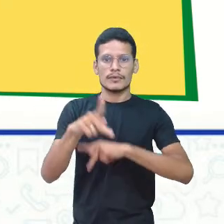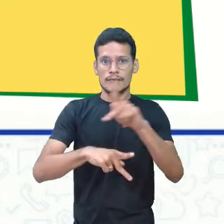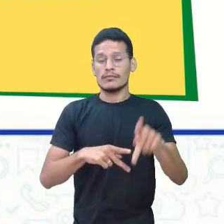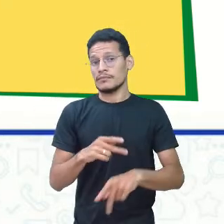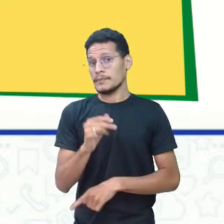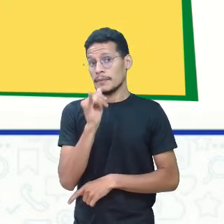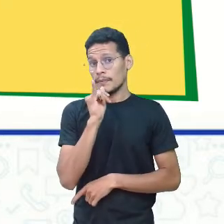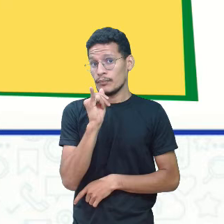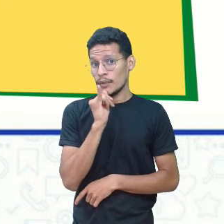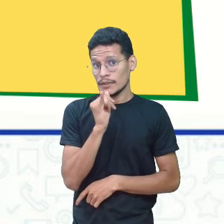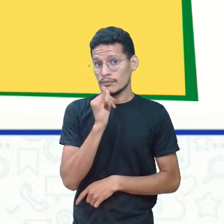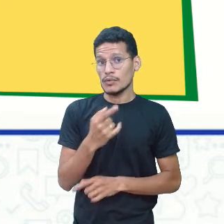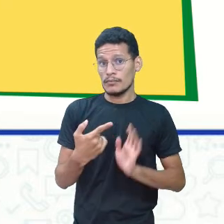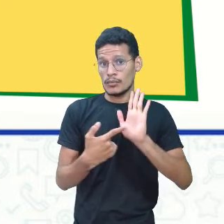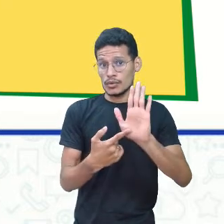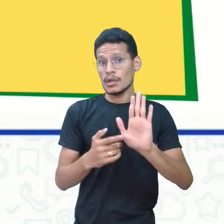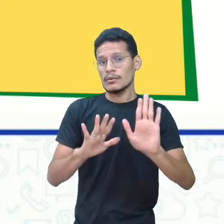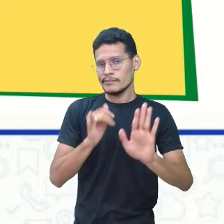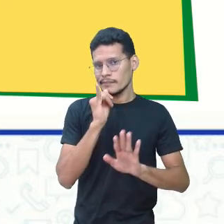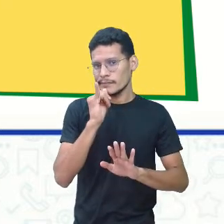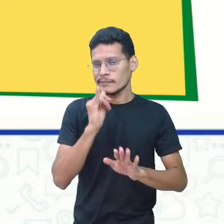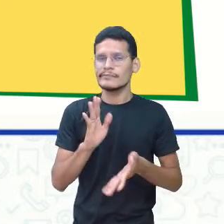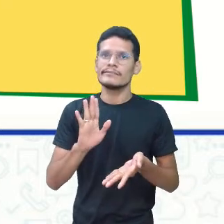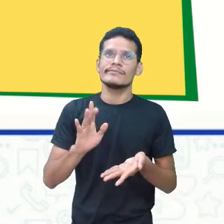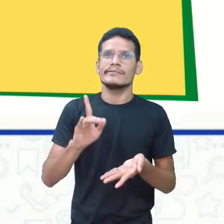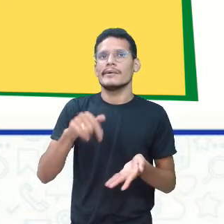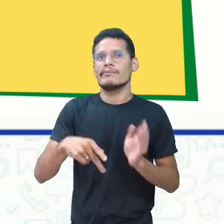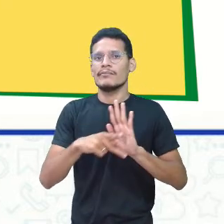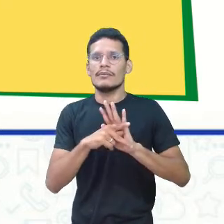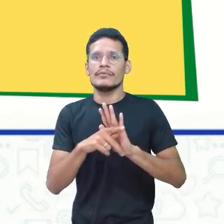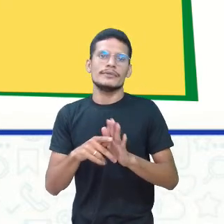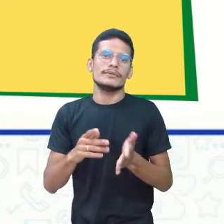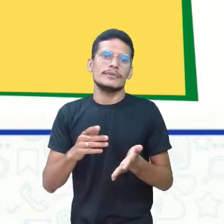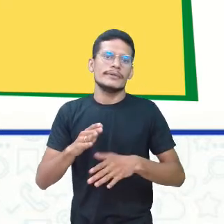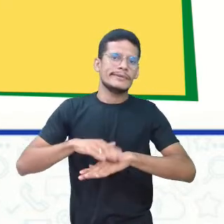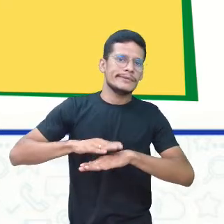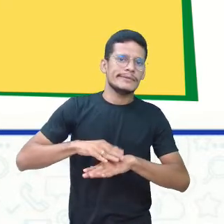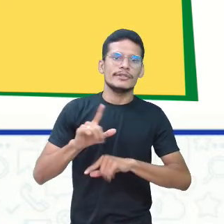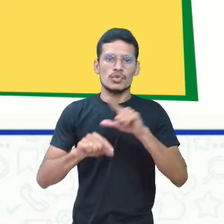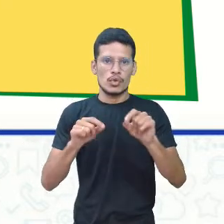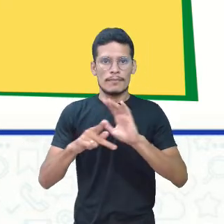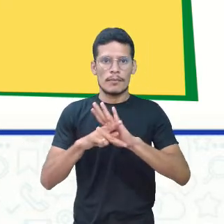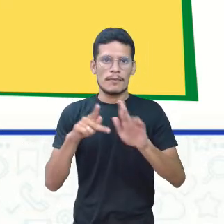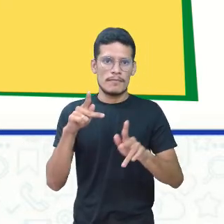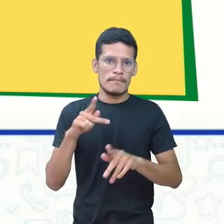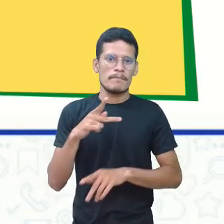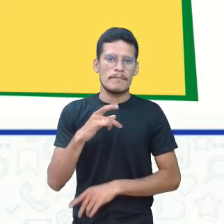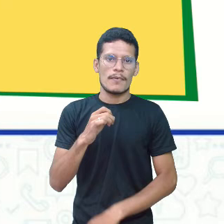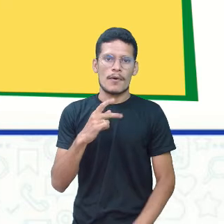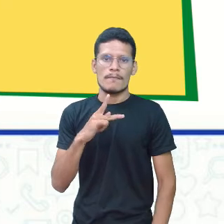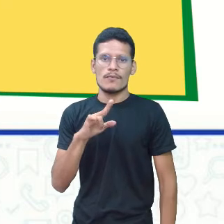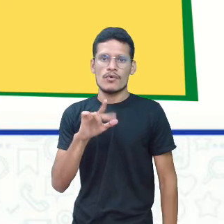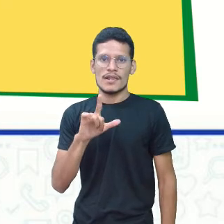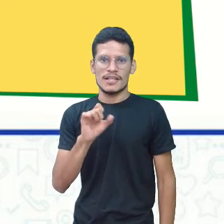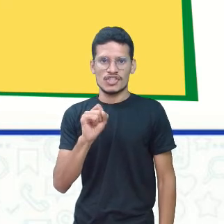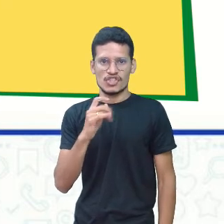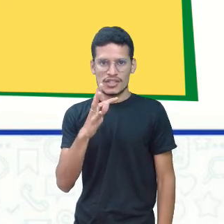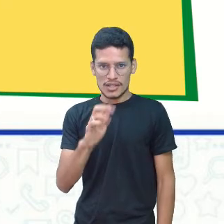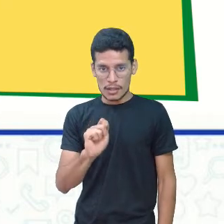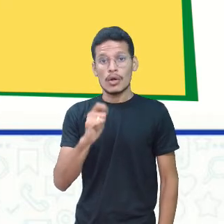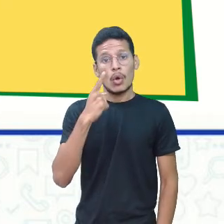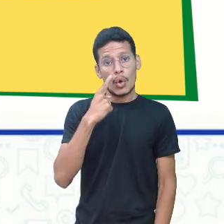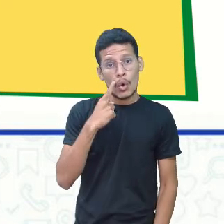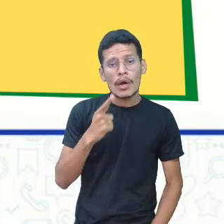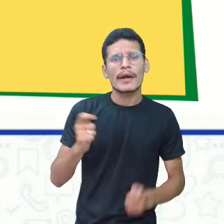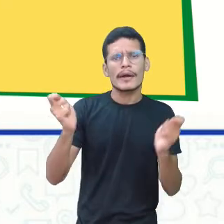exemplo, vamos dar um exemplo aí de uma medida populista, né? Então, geralmente a medida populista ela